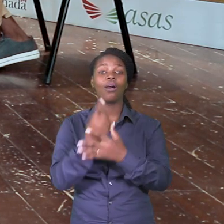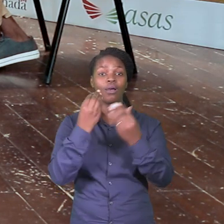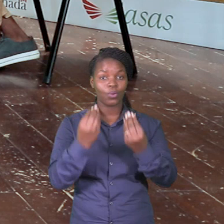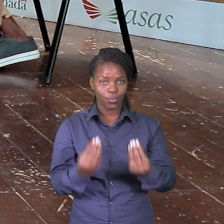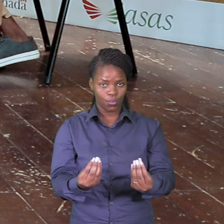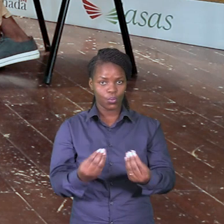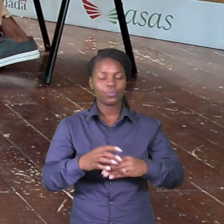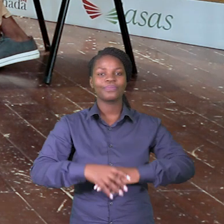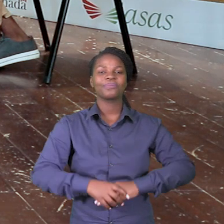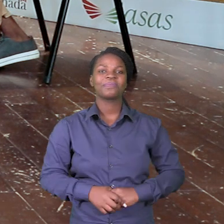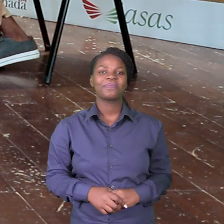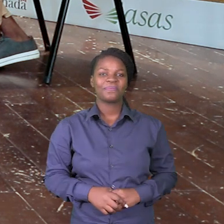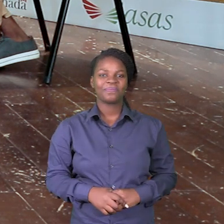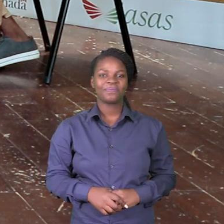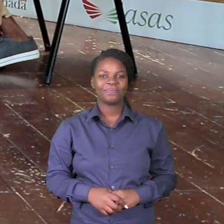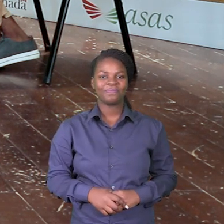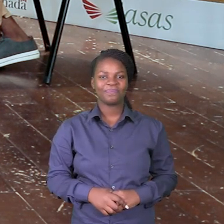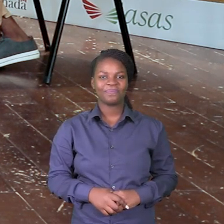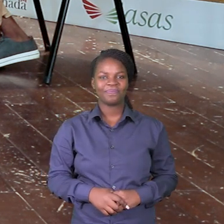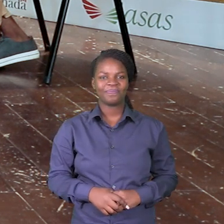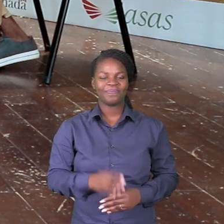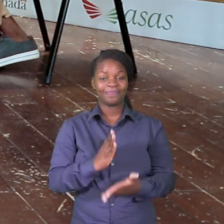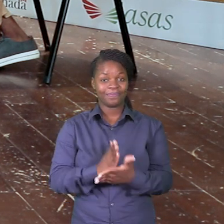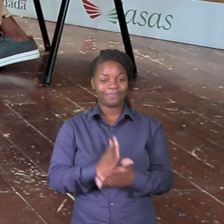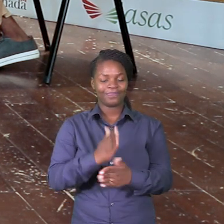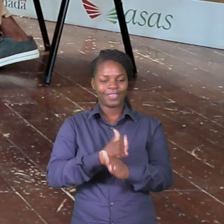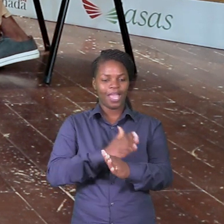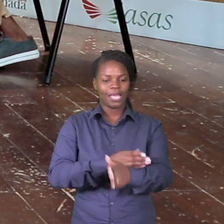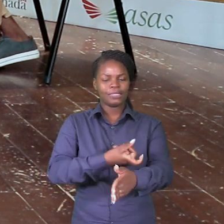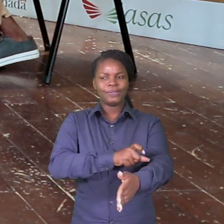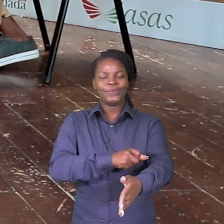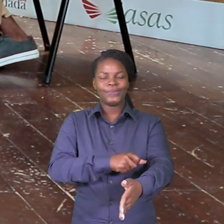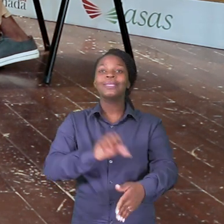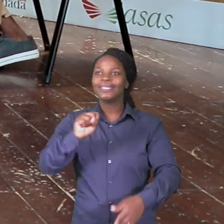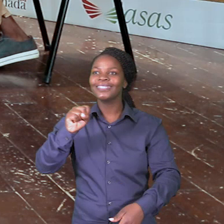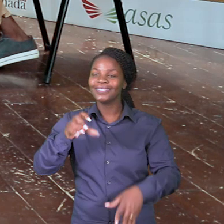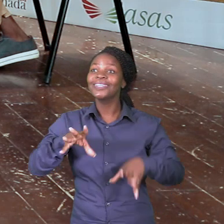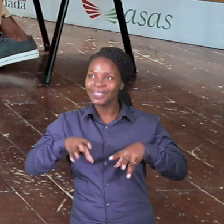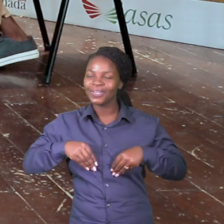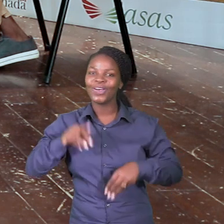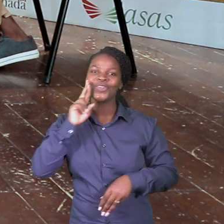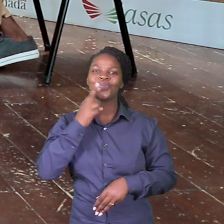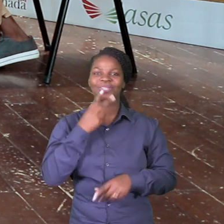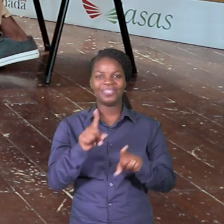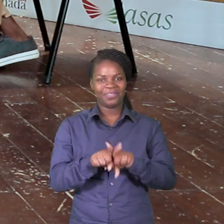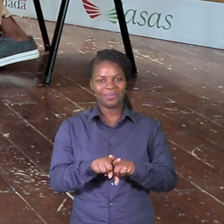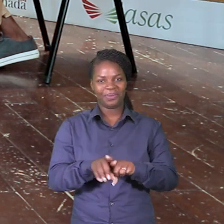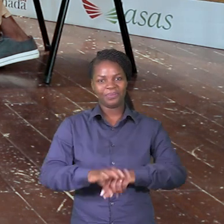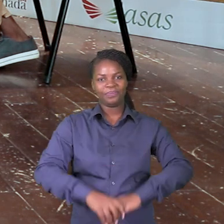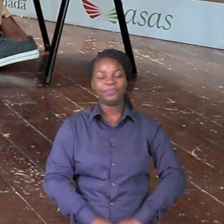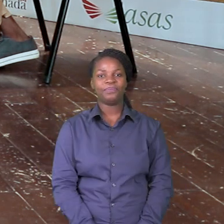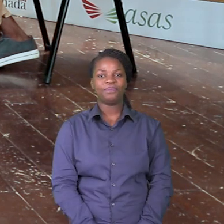escolas exato exato desculpa ele a responder não tava acrescentar estava mesmo acrescentar